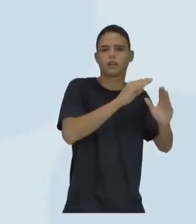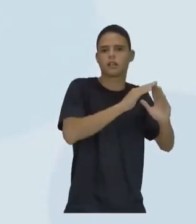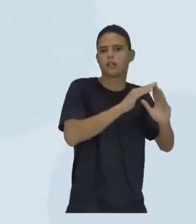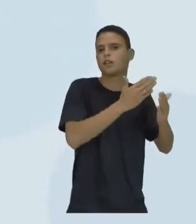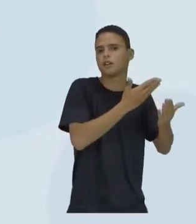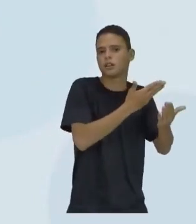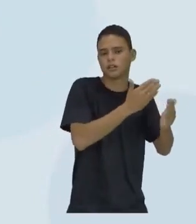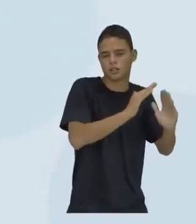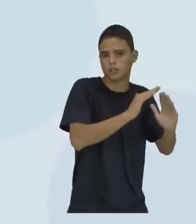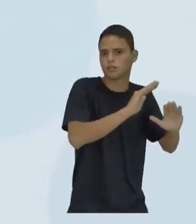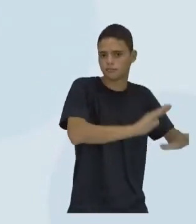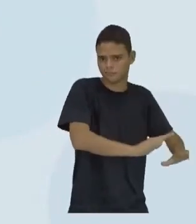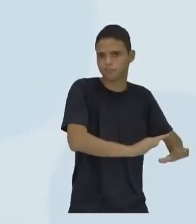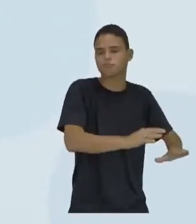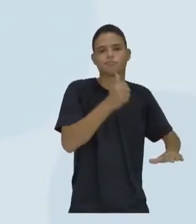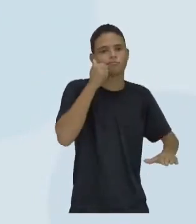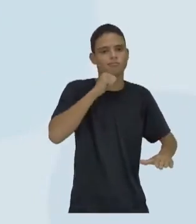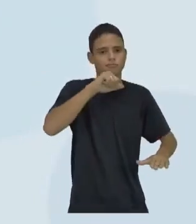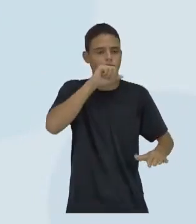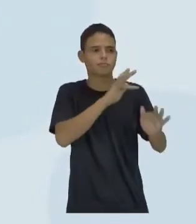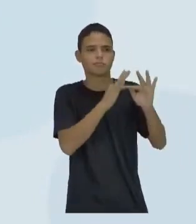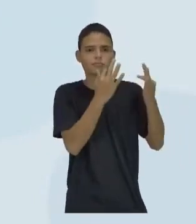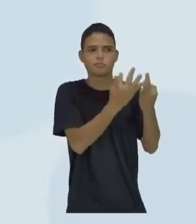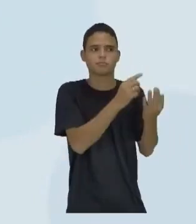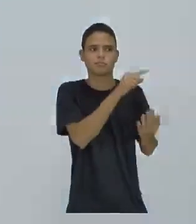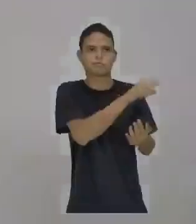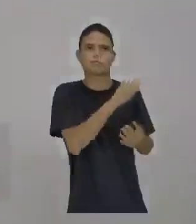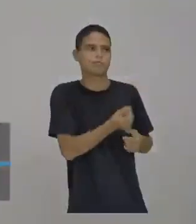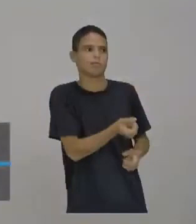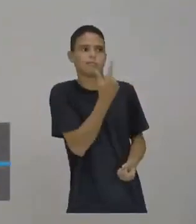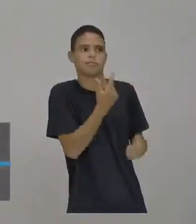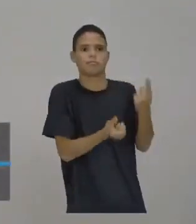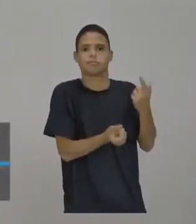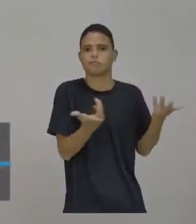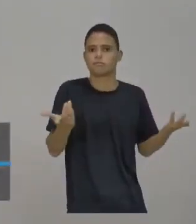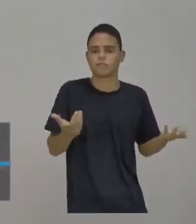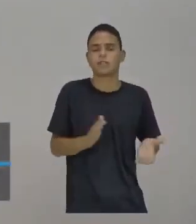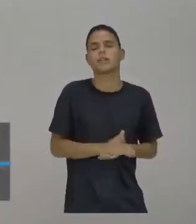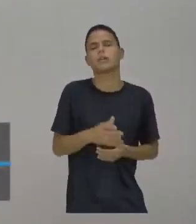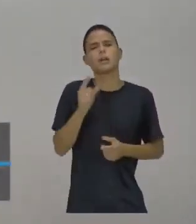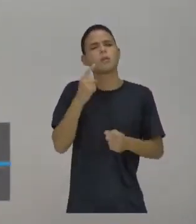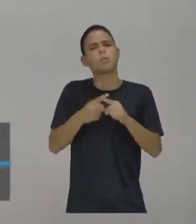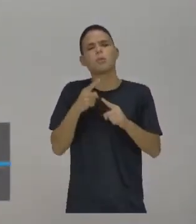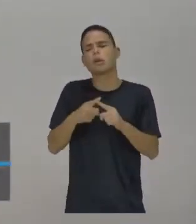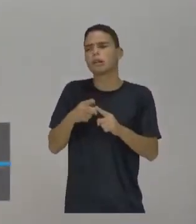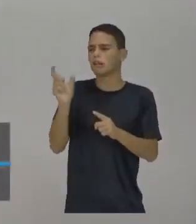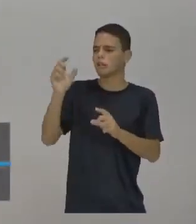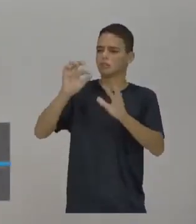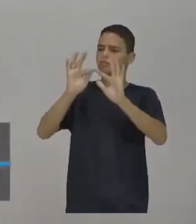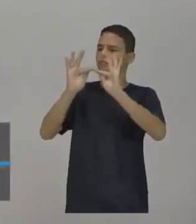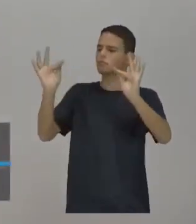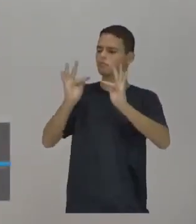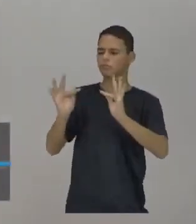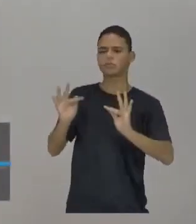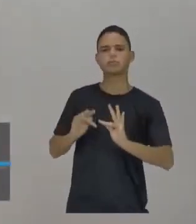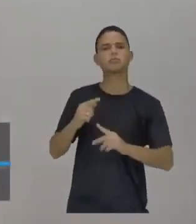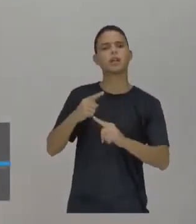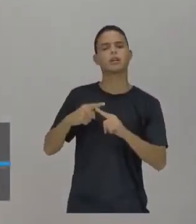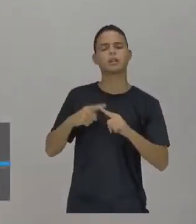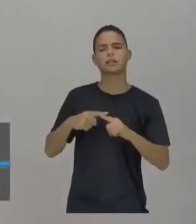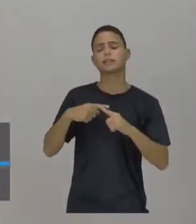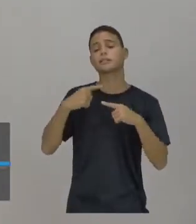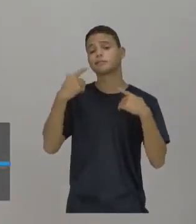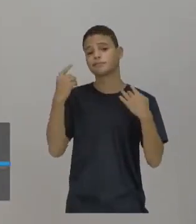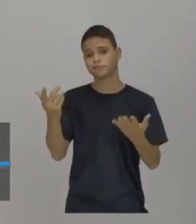se referem também à geração canguru. Por que ele faz isso? Ele faz isso para que o texto fique de fácil leitura. Eu conversando com vocês, se você pegar